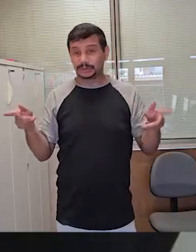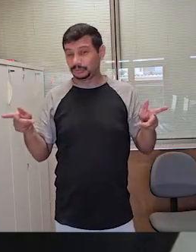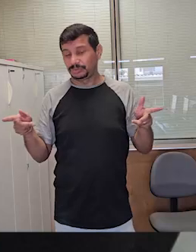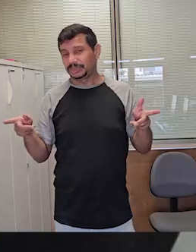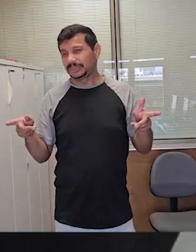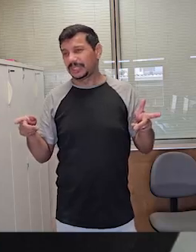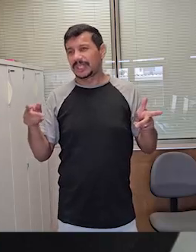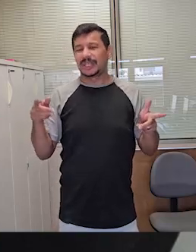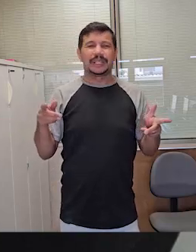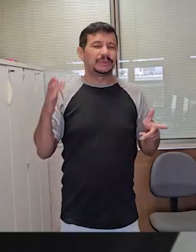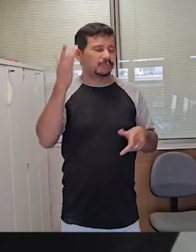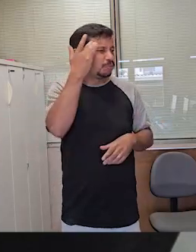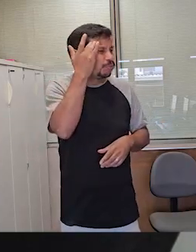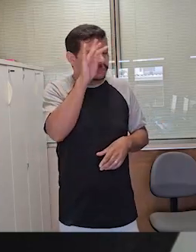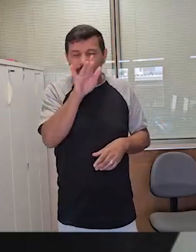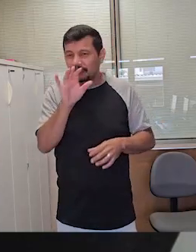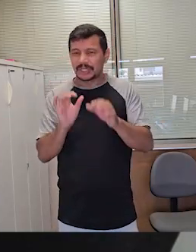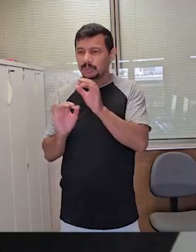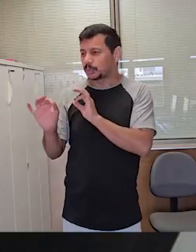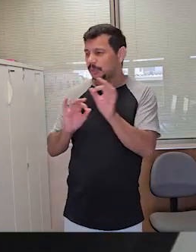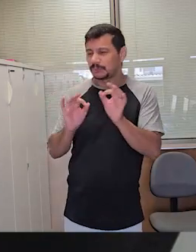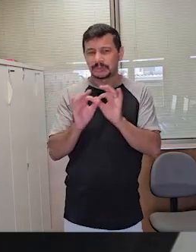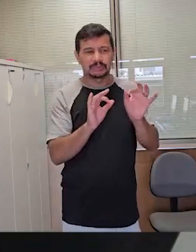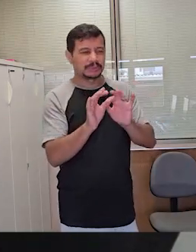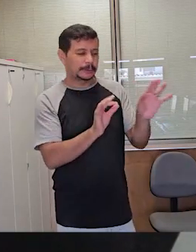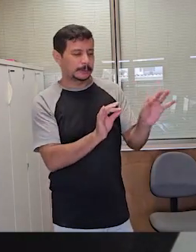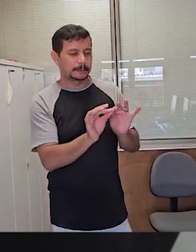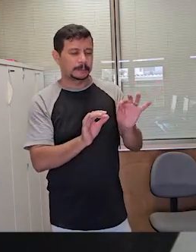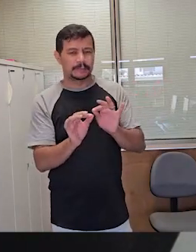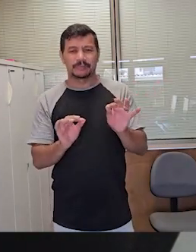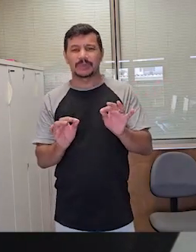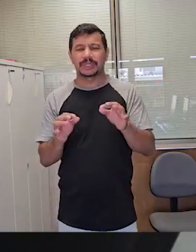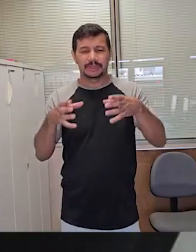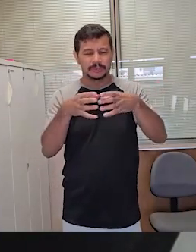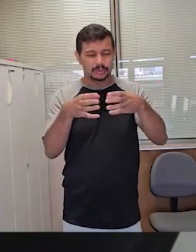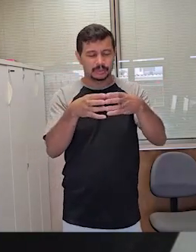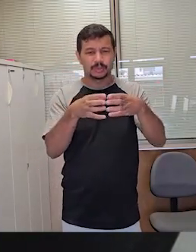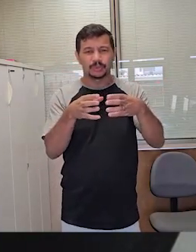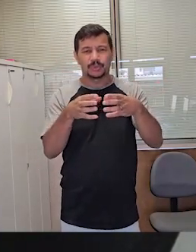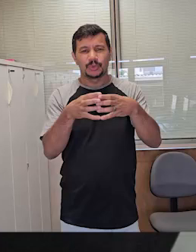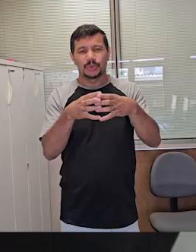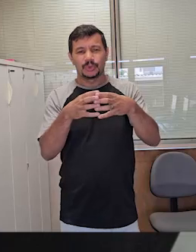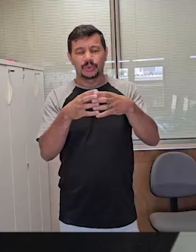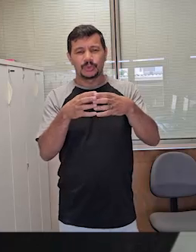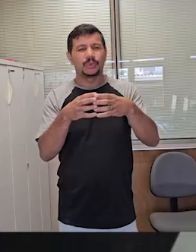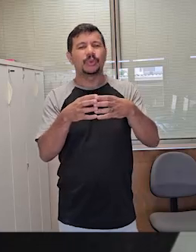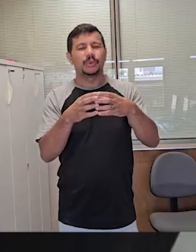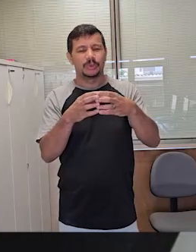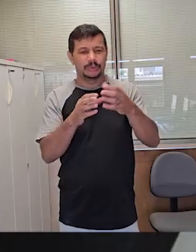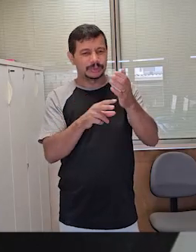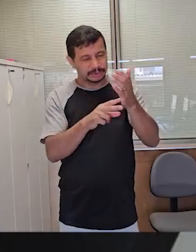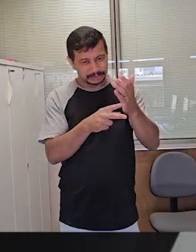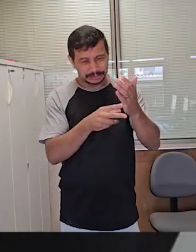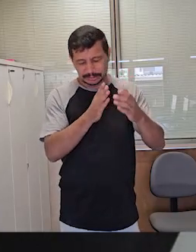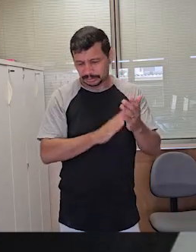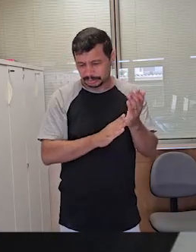fácil fazer com que a gente articule, mas eu tenho certeza que a delegação das centrais sindicais que lá estiverem presentes vão fazer